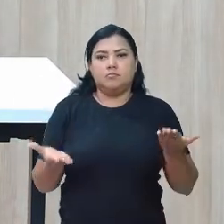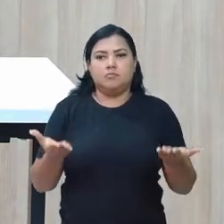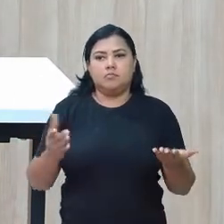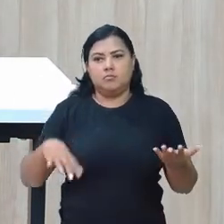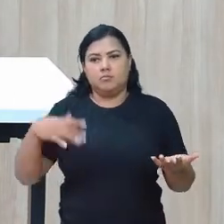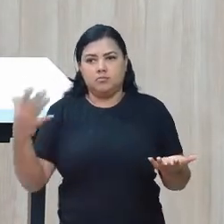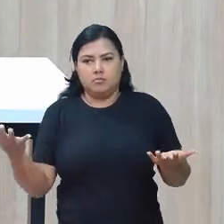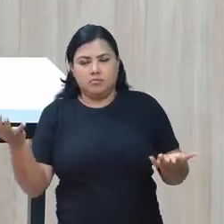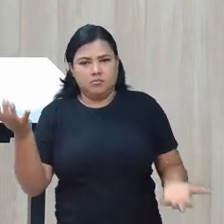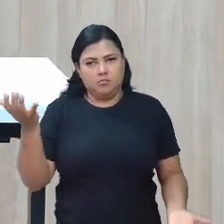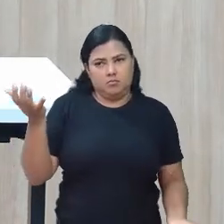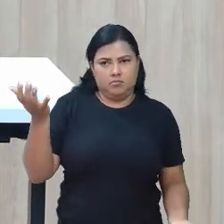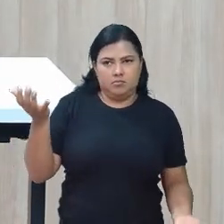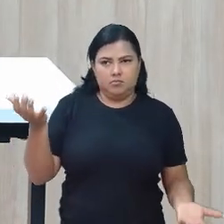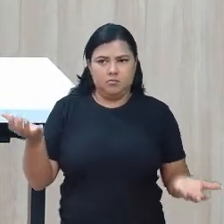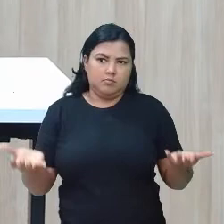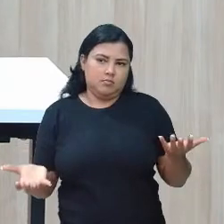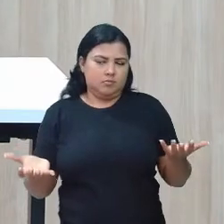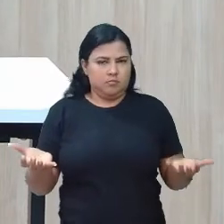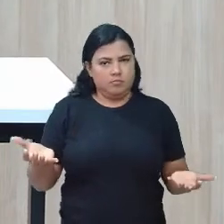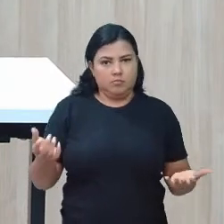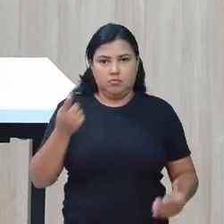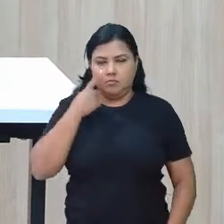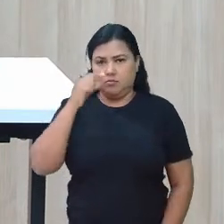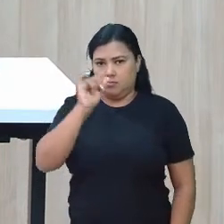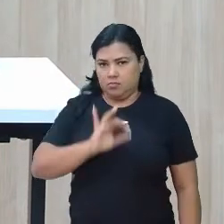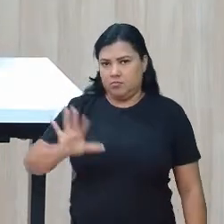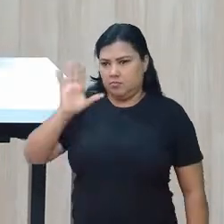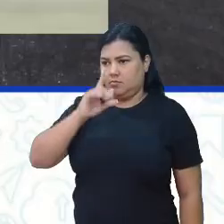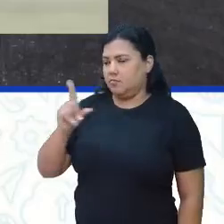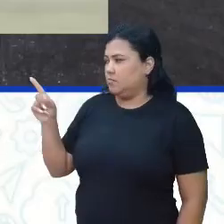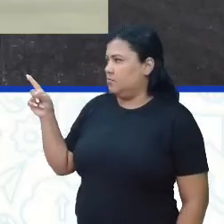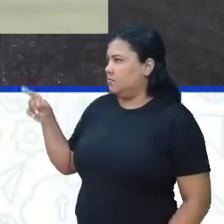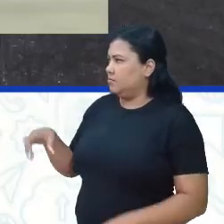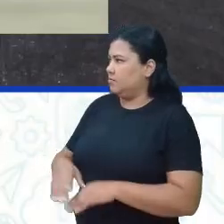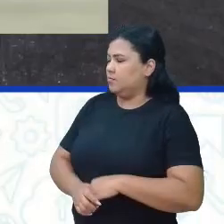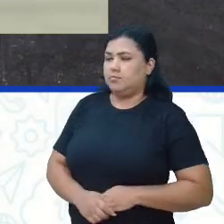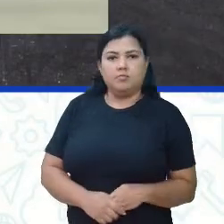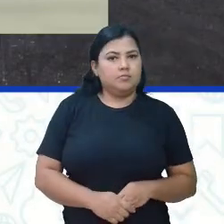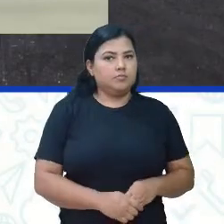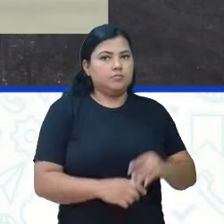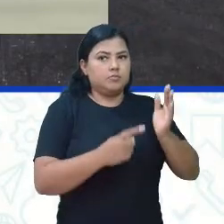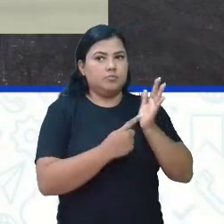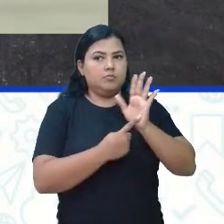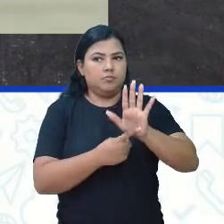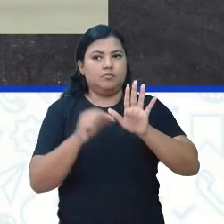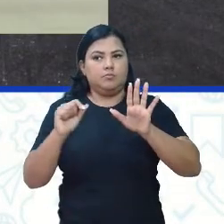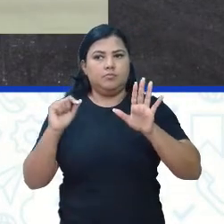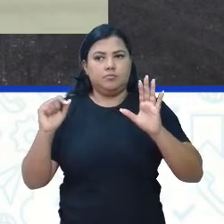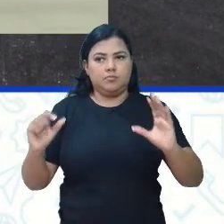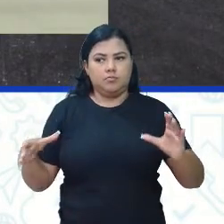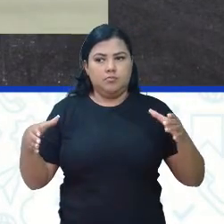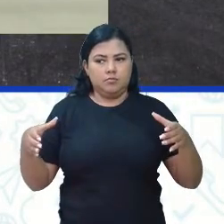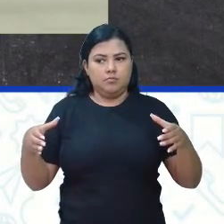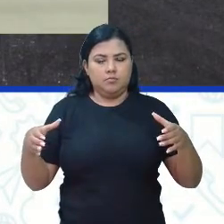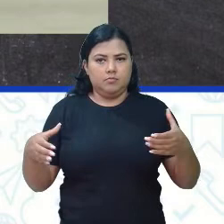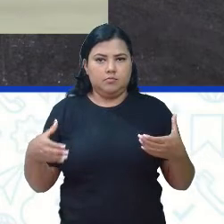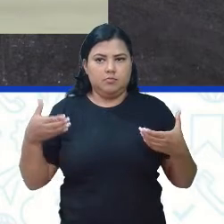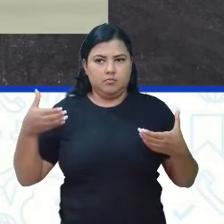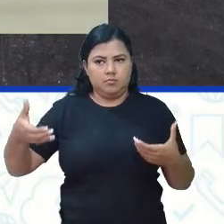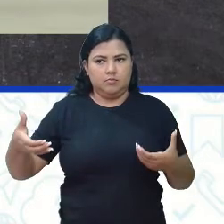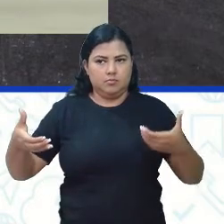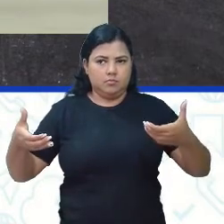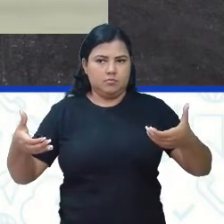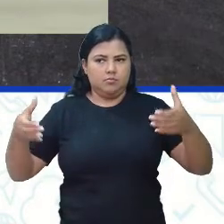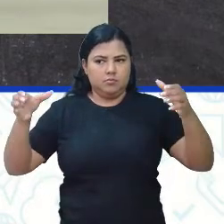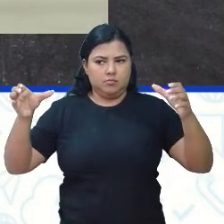de um lado e o que está do outro. Veja esse outro vídeo aí, onde eu estou simplesmente mostrando o seguinte, que esse equilíbrio que eu estou